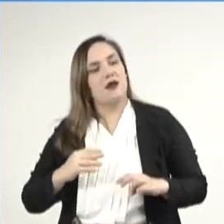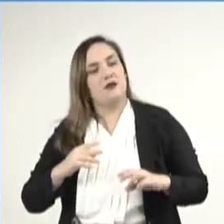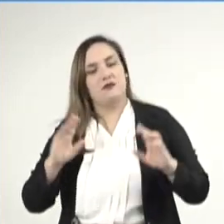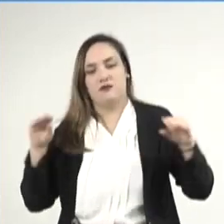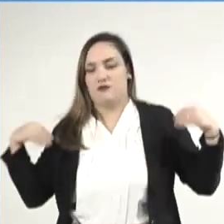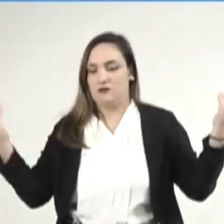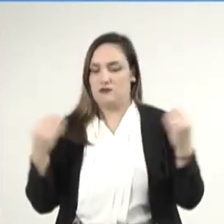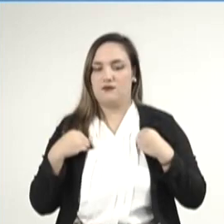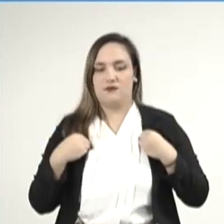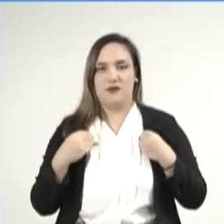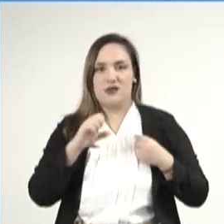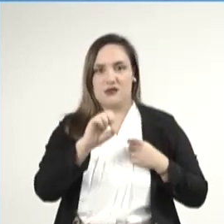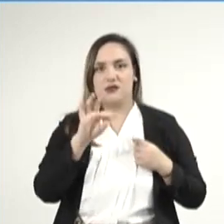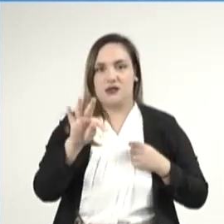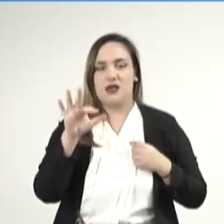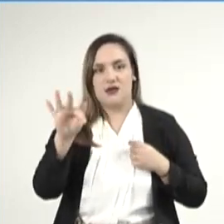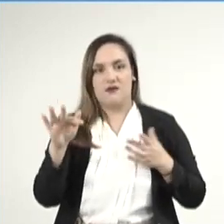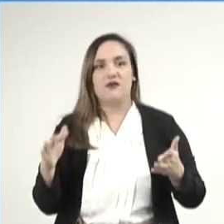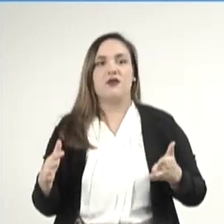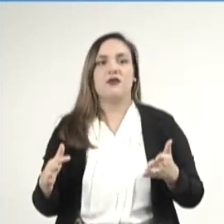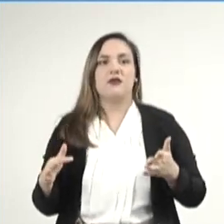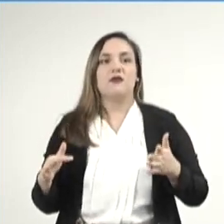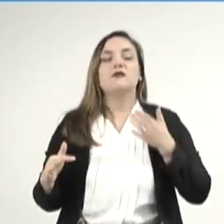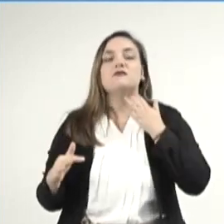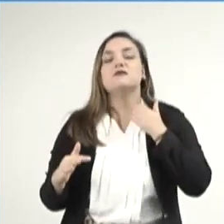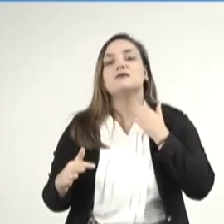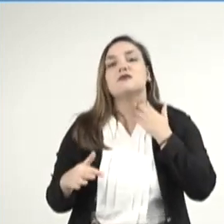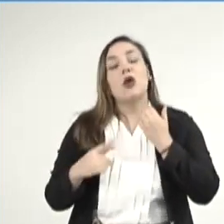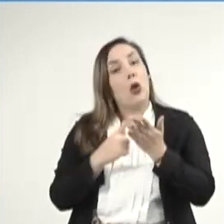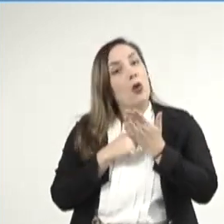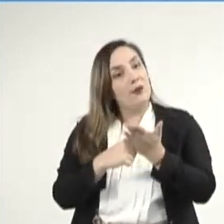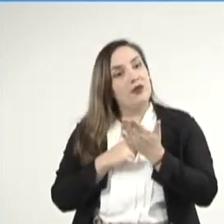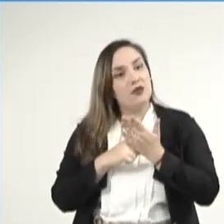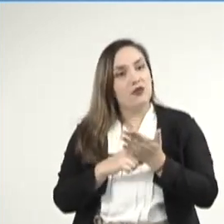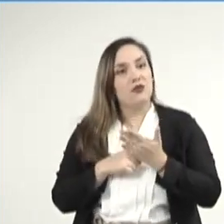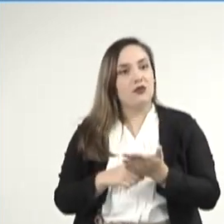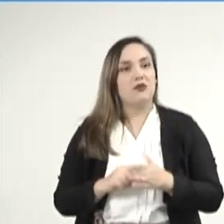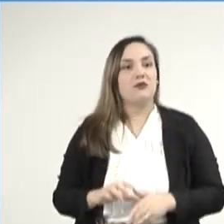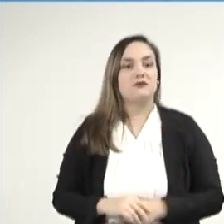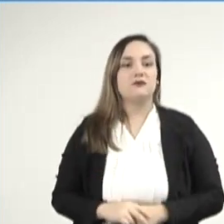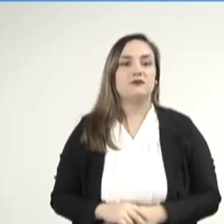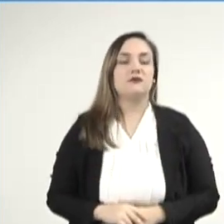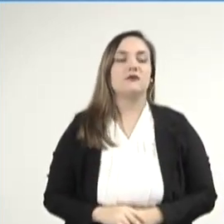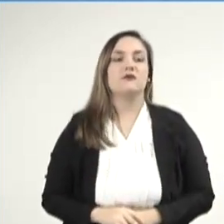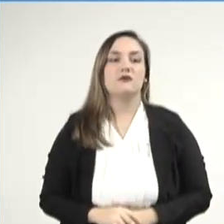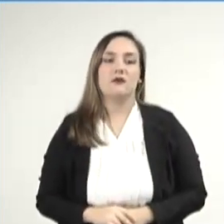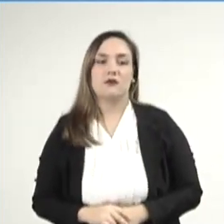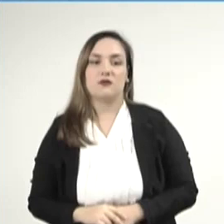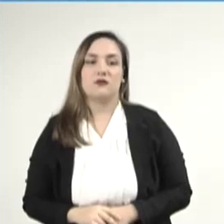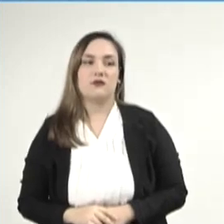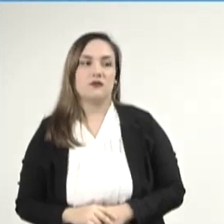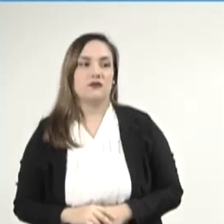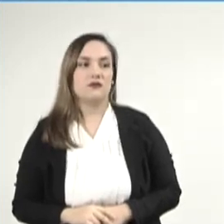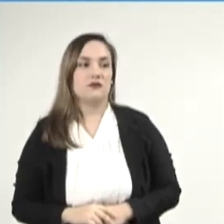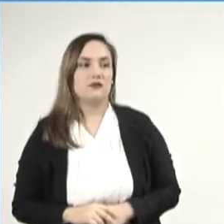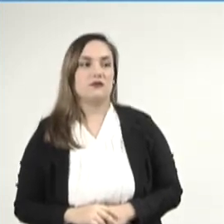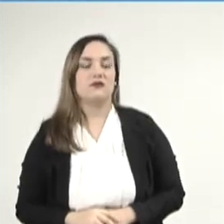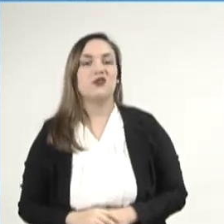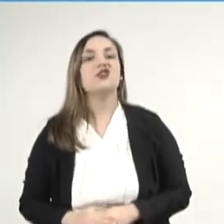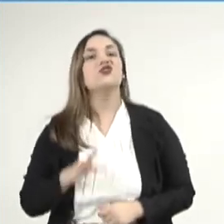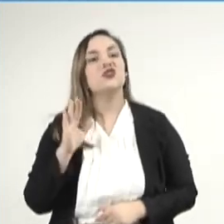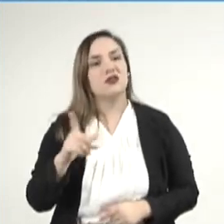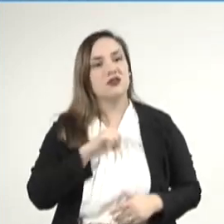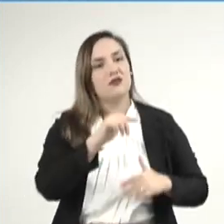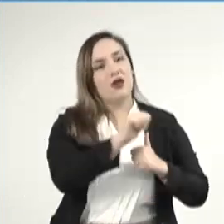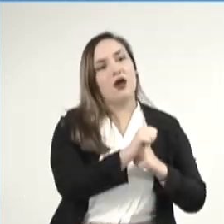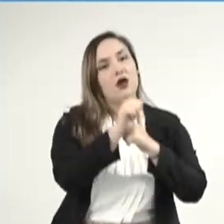que é algo muito grave, de ter tramado, e ficou claro que houve o